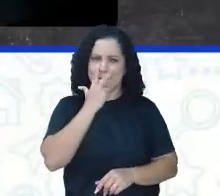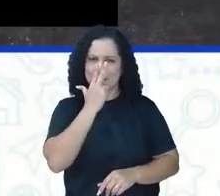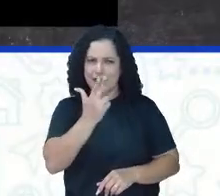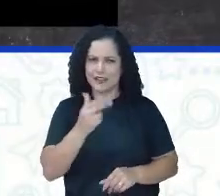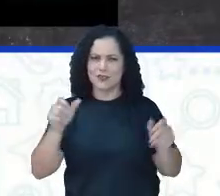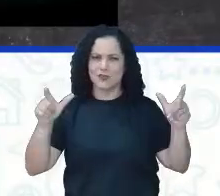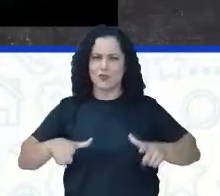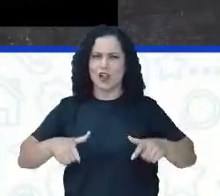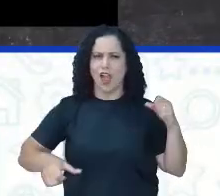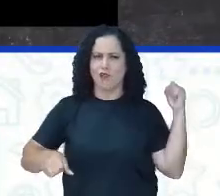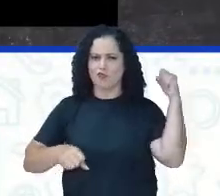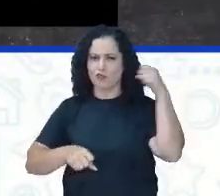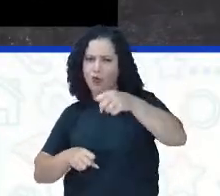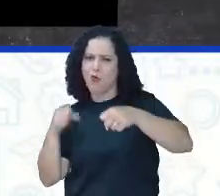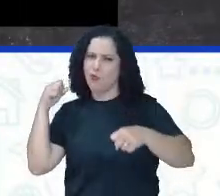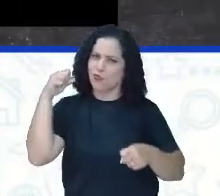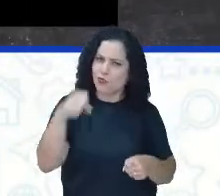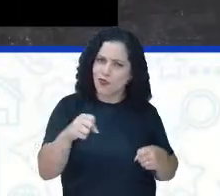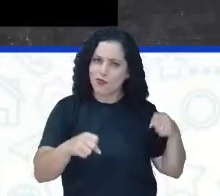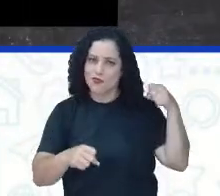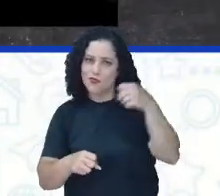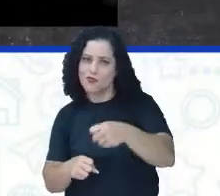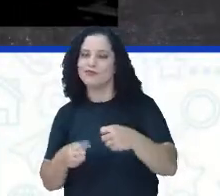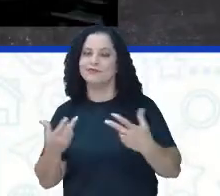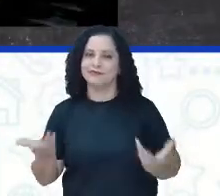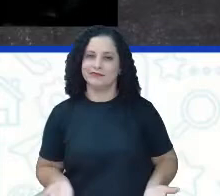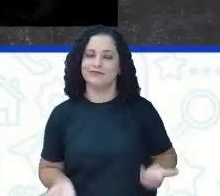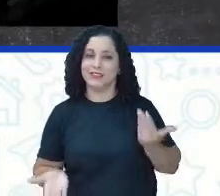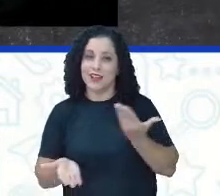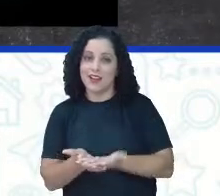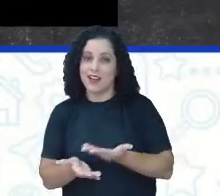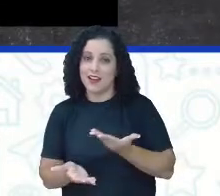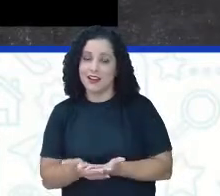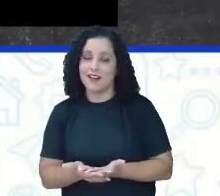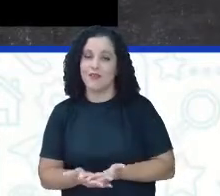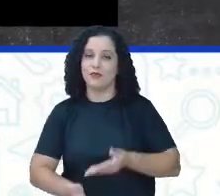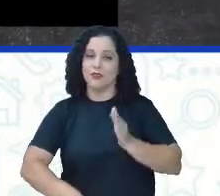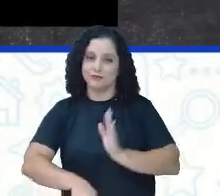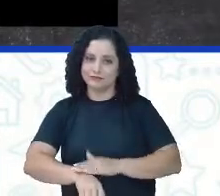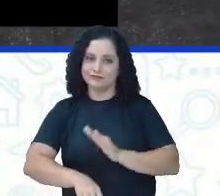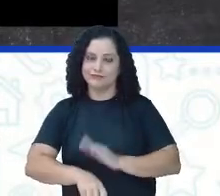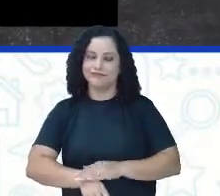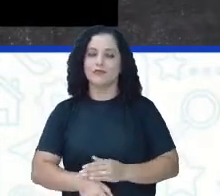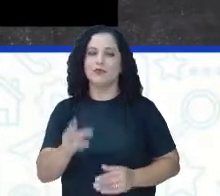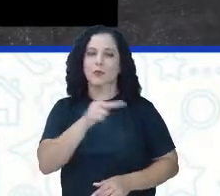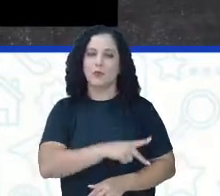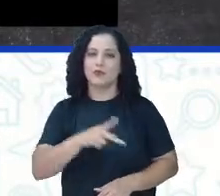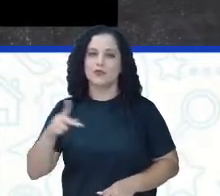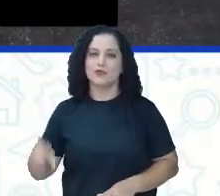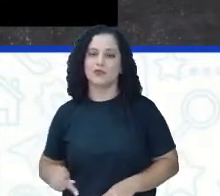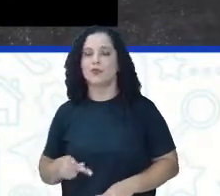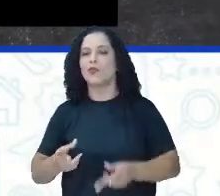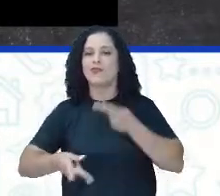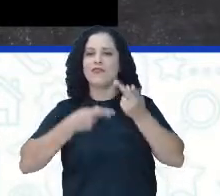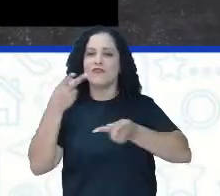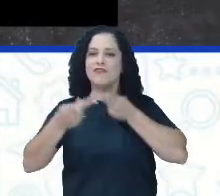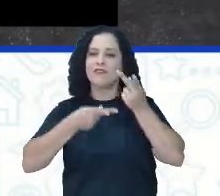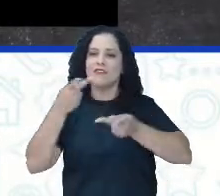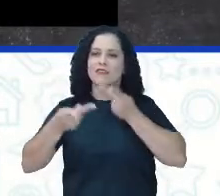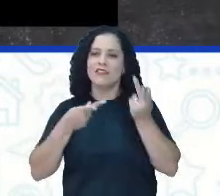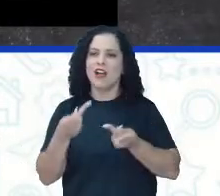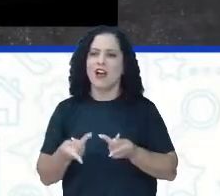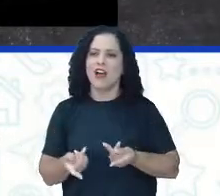MMA. Na hora da nossa aula, o professor Heleno comentando com a gente aqui sobre a possibilidade desses ângulos